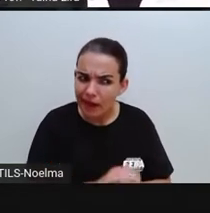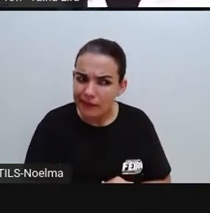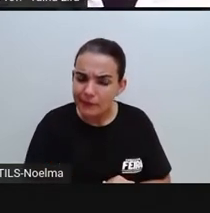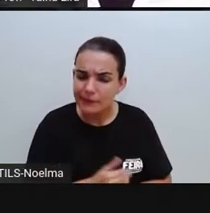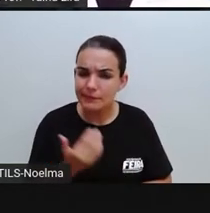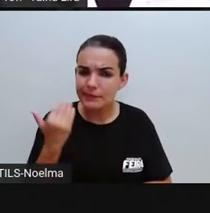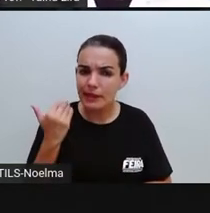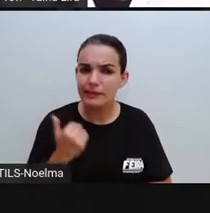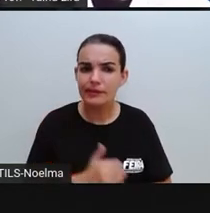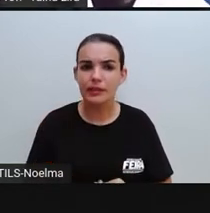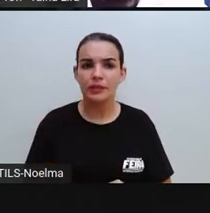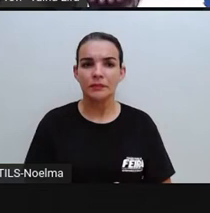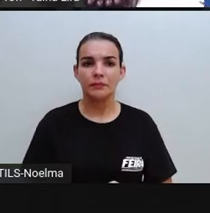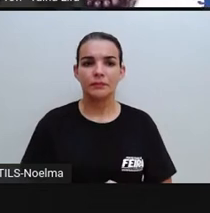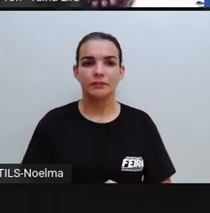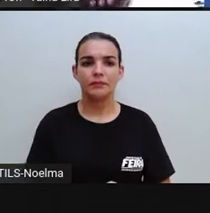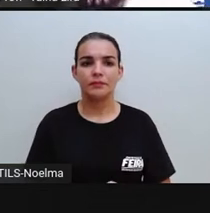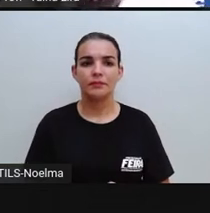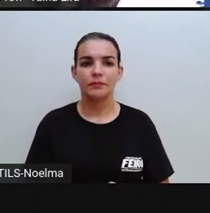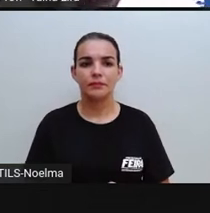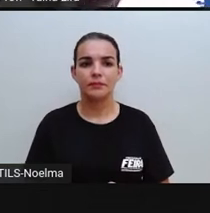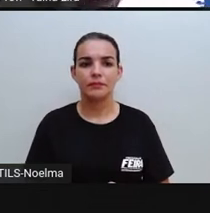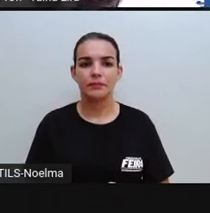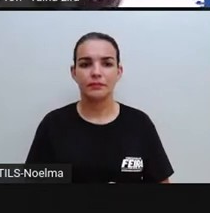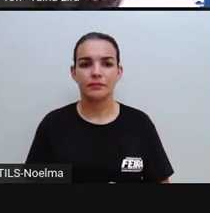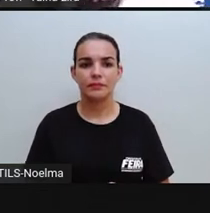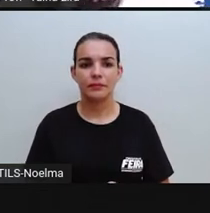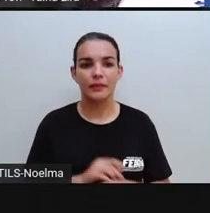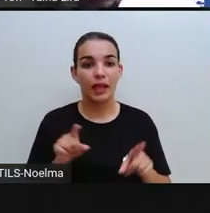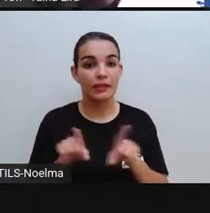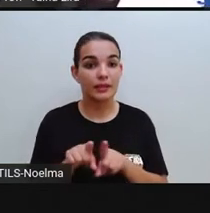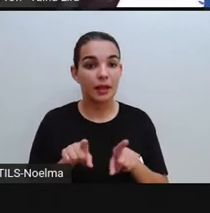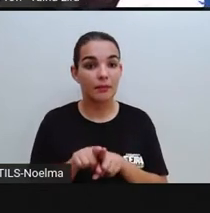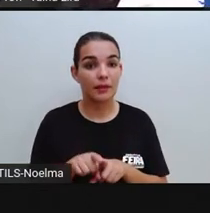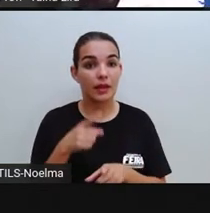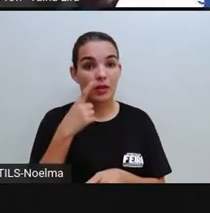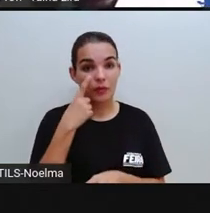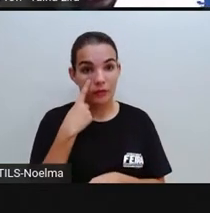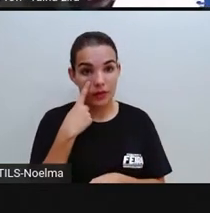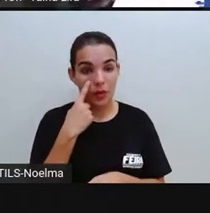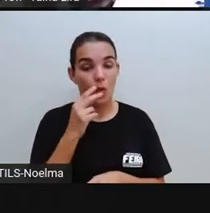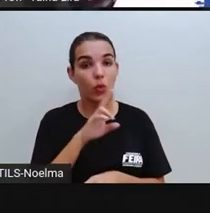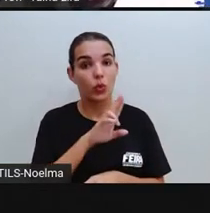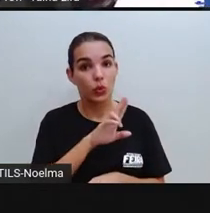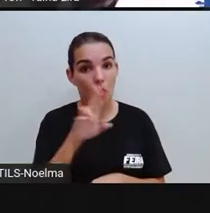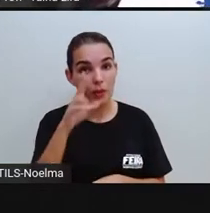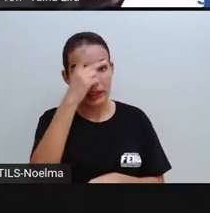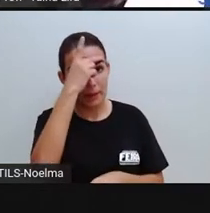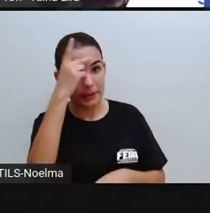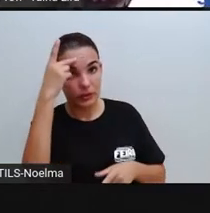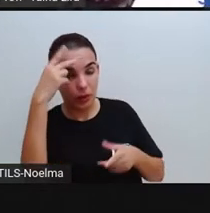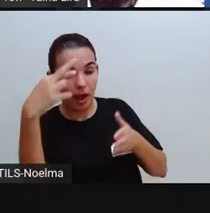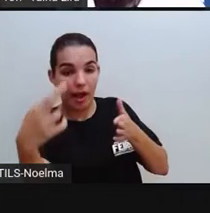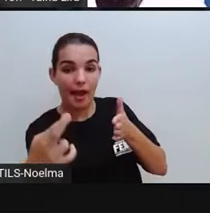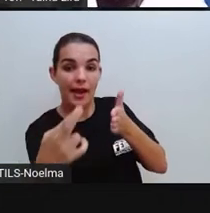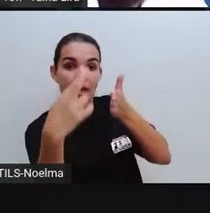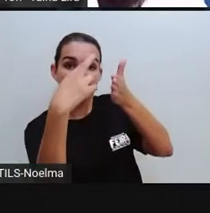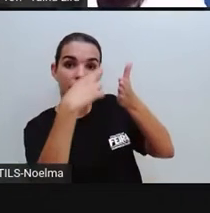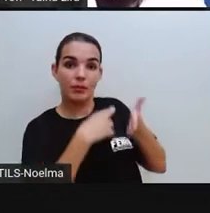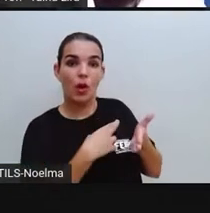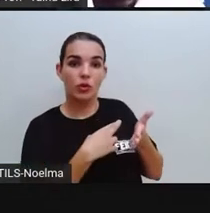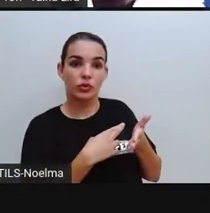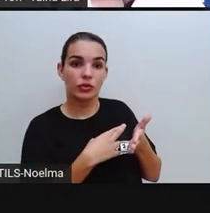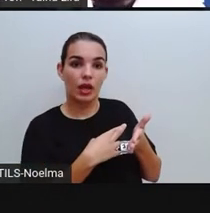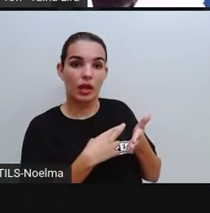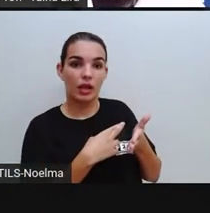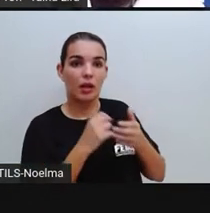lá a interrogação. Apareceu aqui na frente o nome da pessoa, que apareceu o nome da empresa,